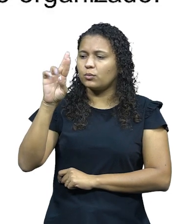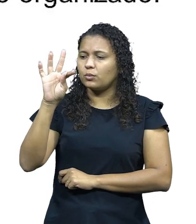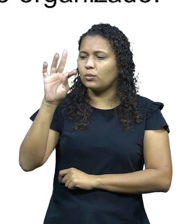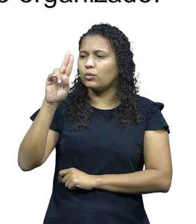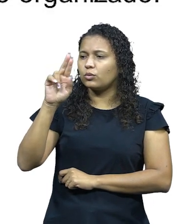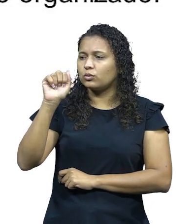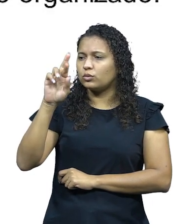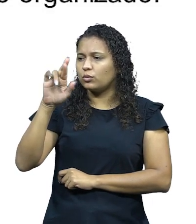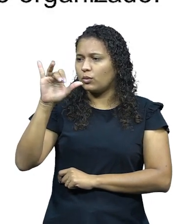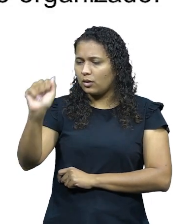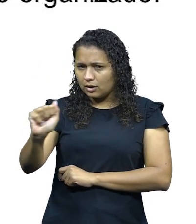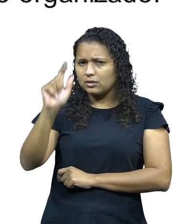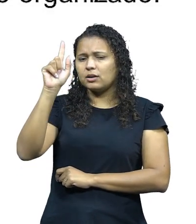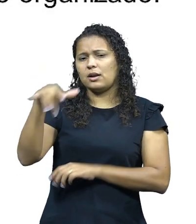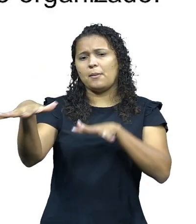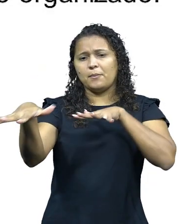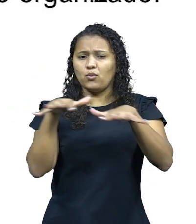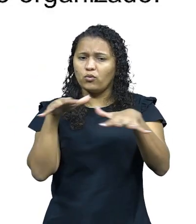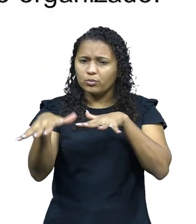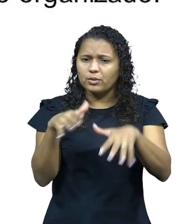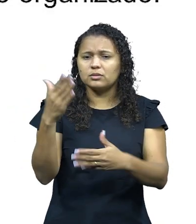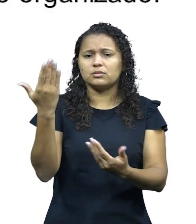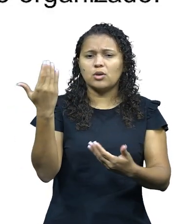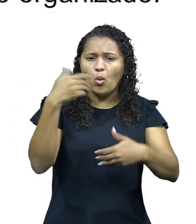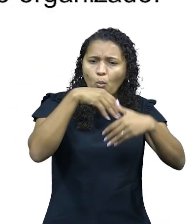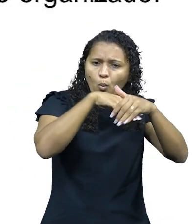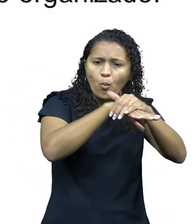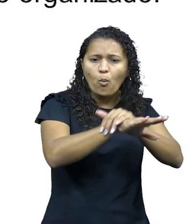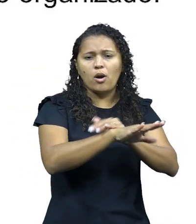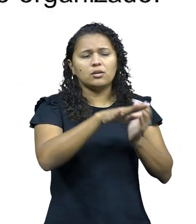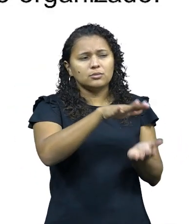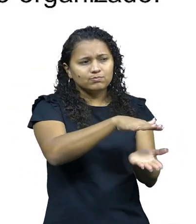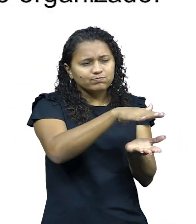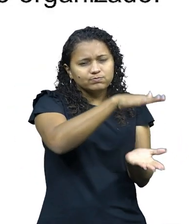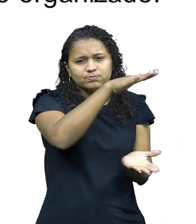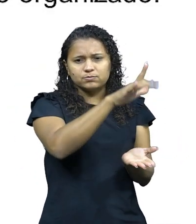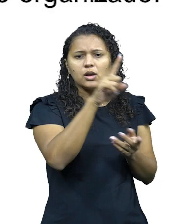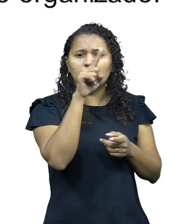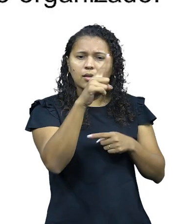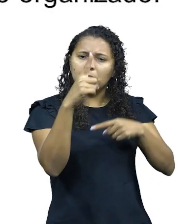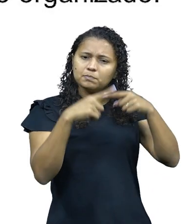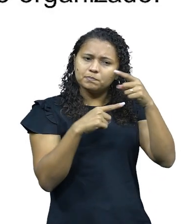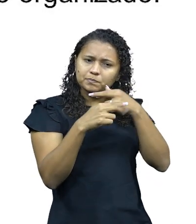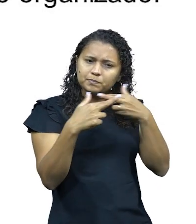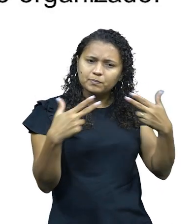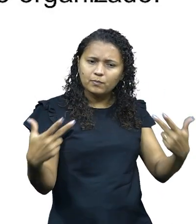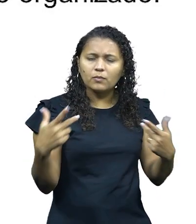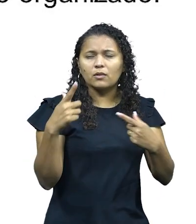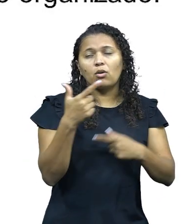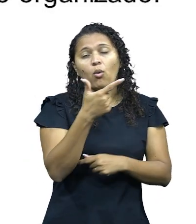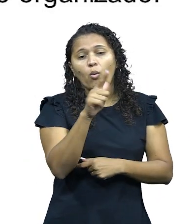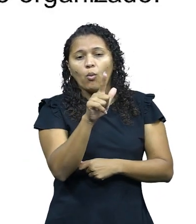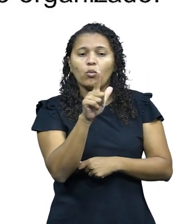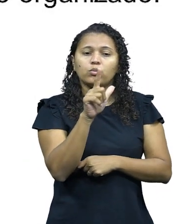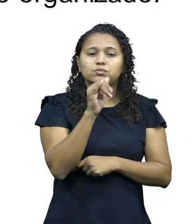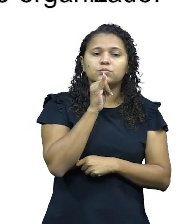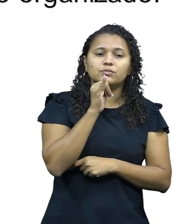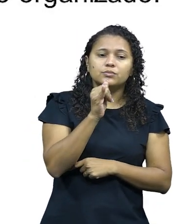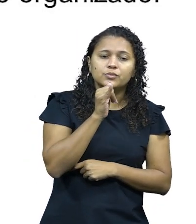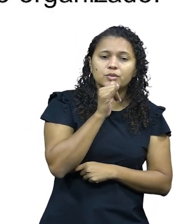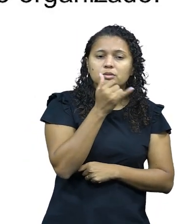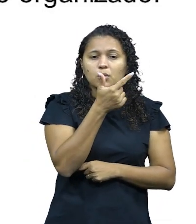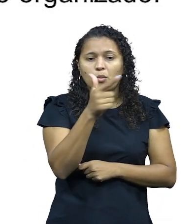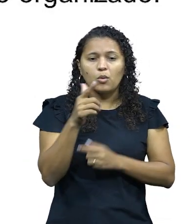a movimentação e armazenagem de mercadorias destinadas a ou provenientes